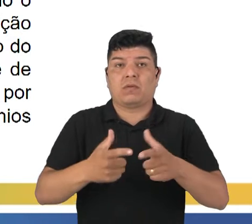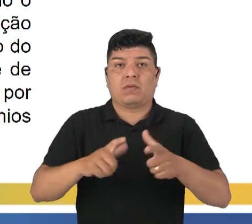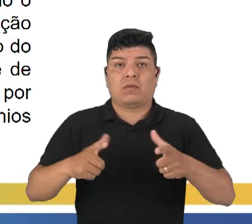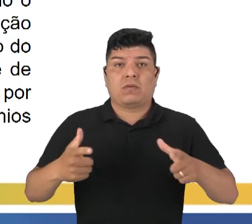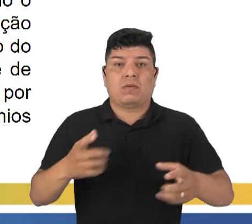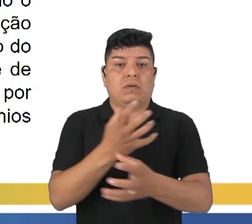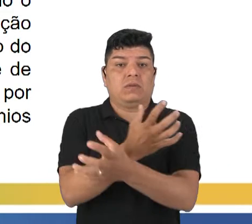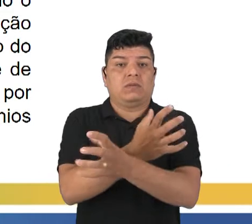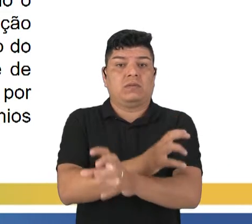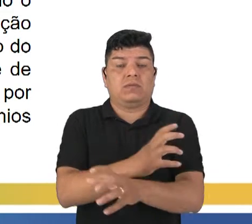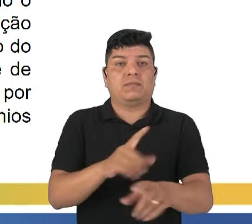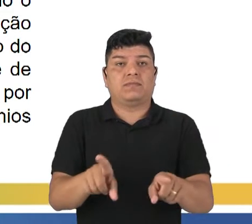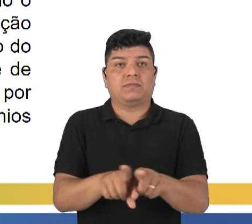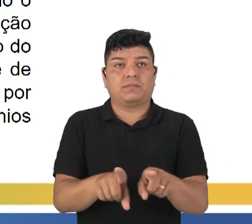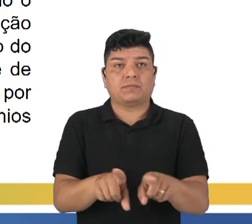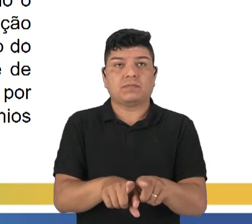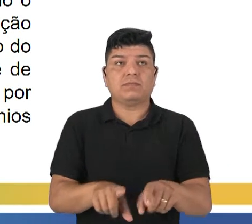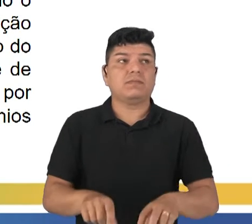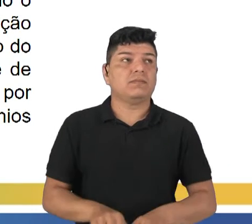do esqueleto,